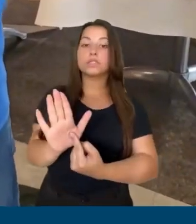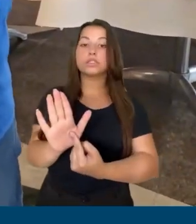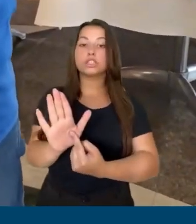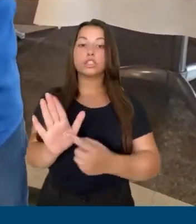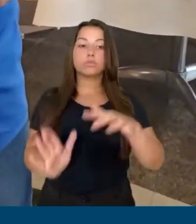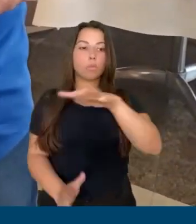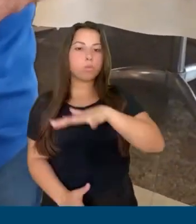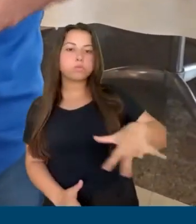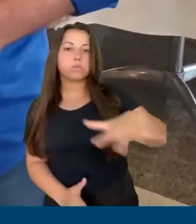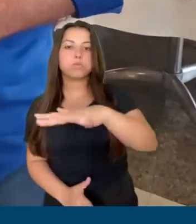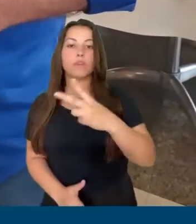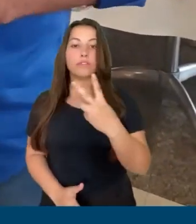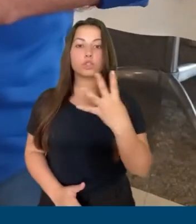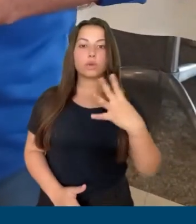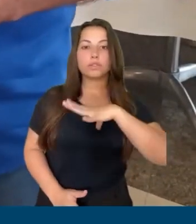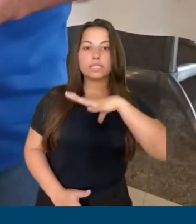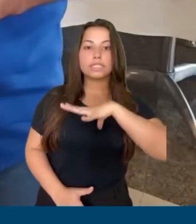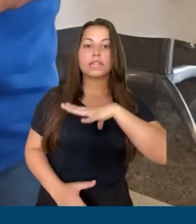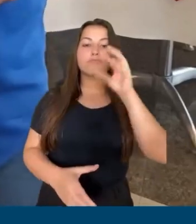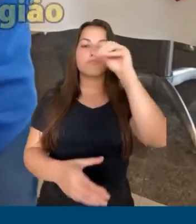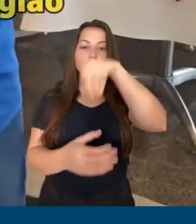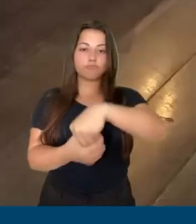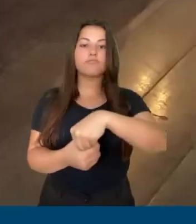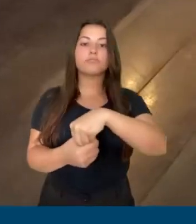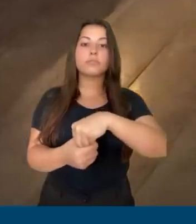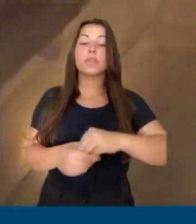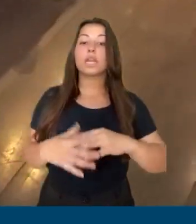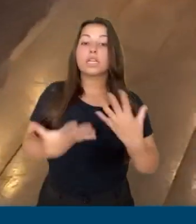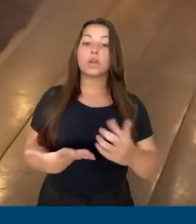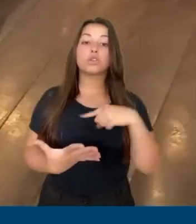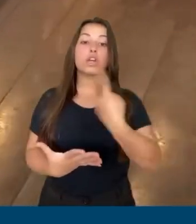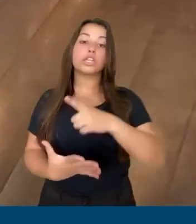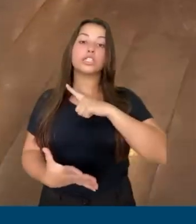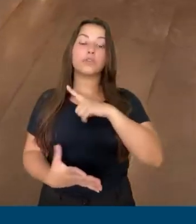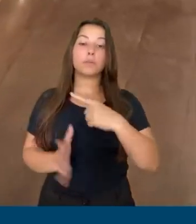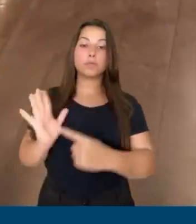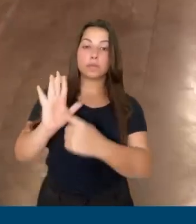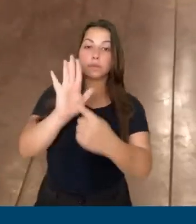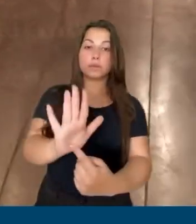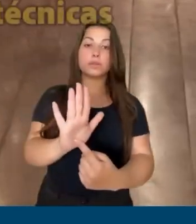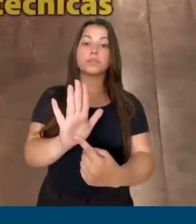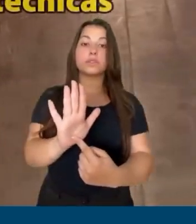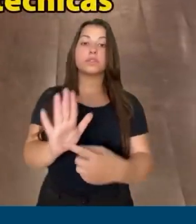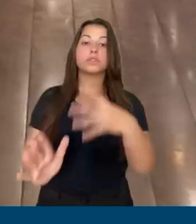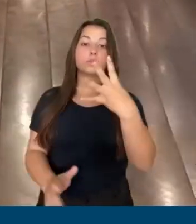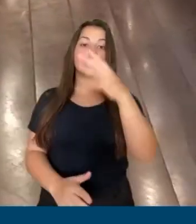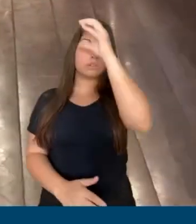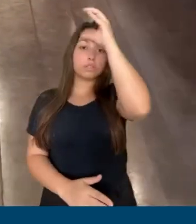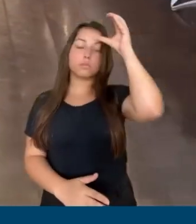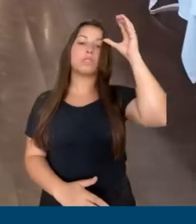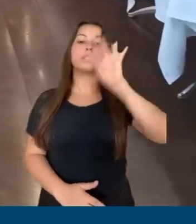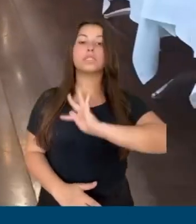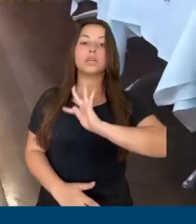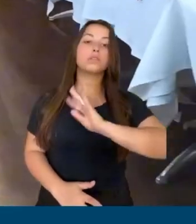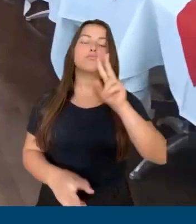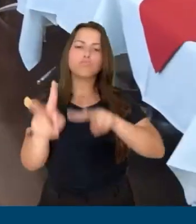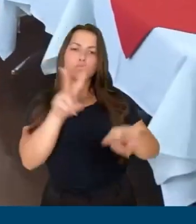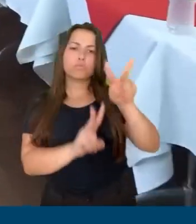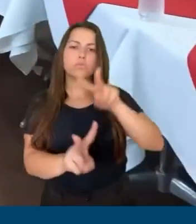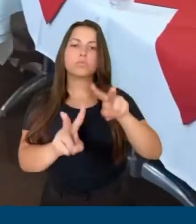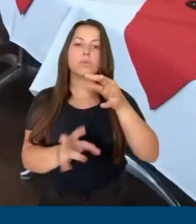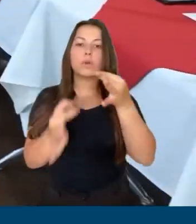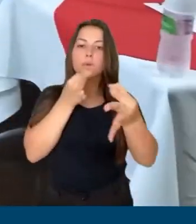nossa região. São 24 municípios que compõem essa região. Tivemos uma apresentação das quatro câmaras técnicas que avaliaram e